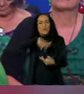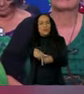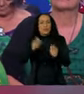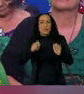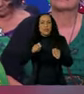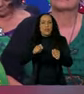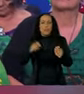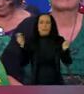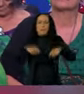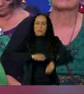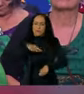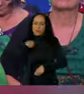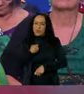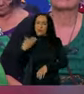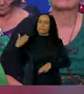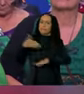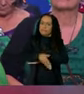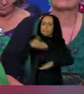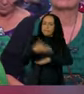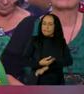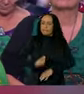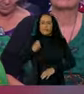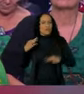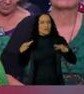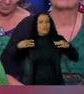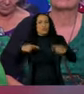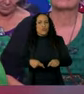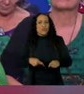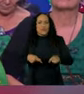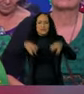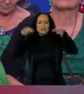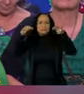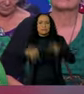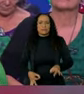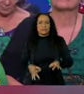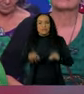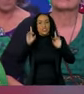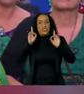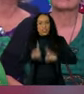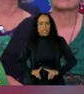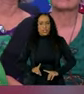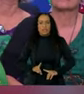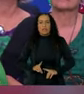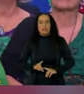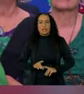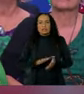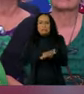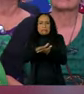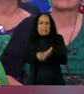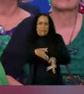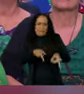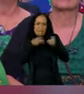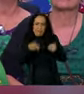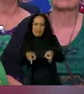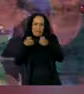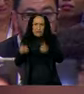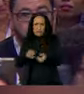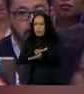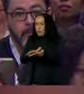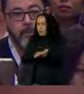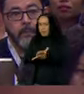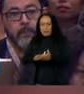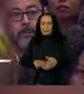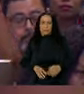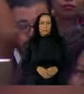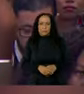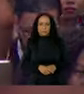onde caibamos e vivamos todos e todas com plenitude e dignidade, sem exploradores e sem explorados.